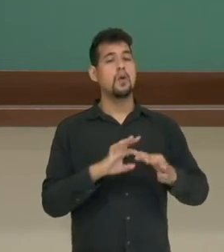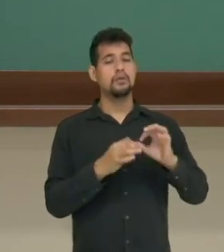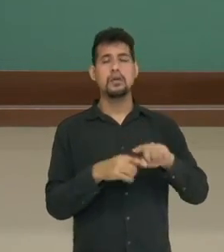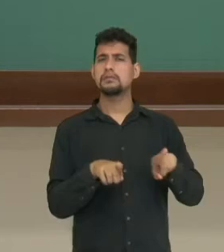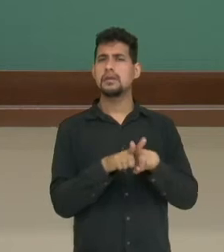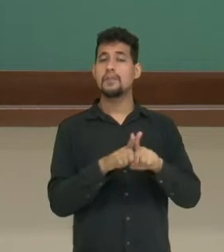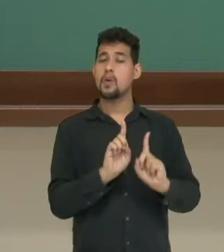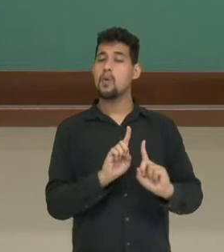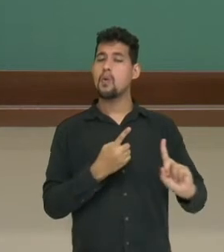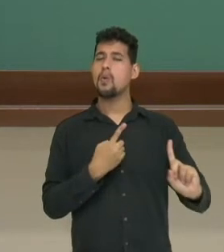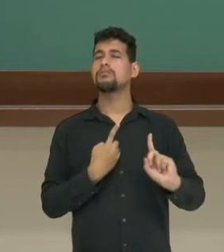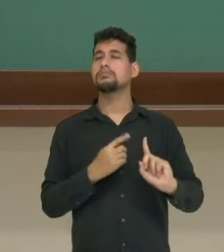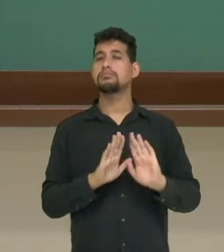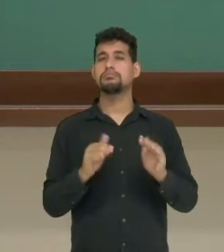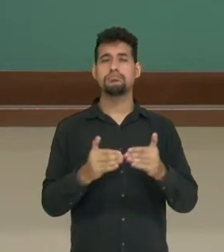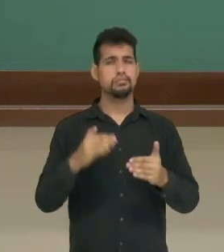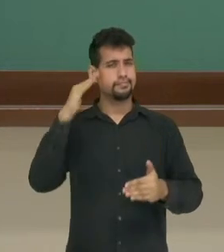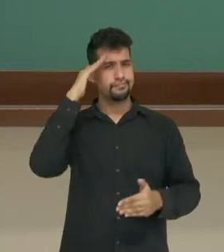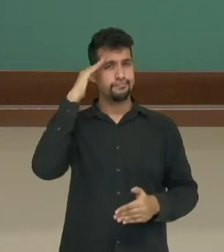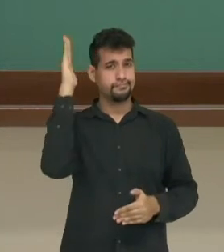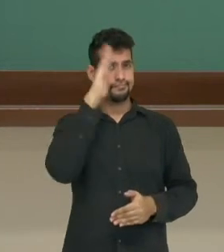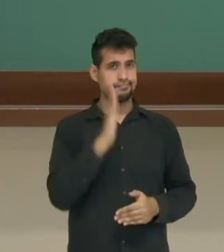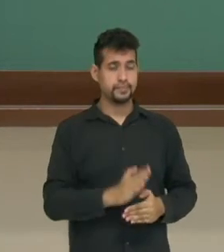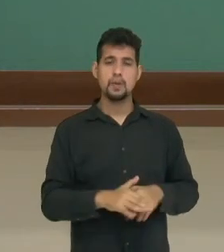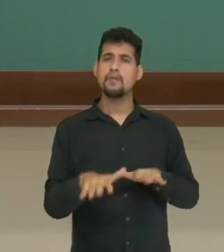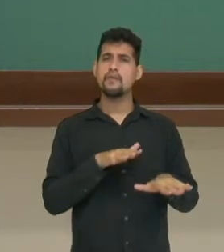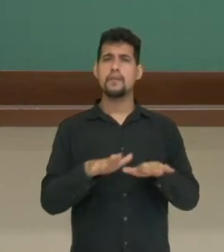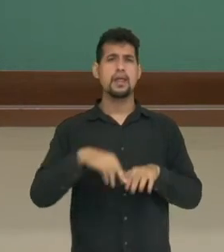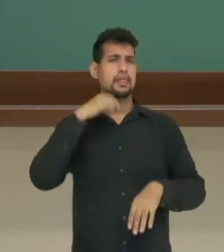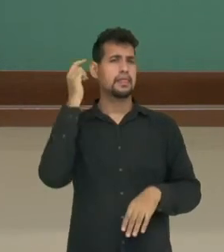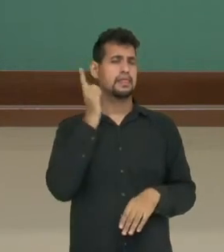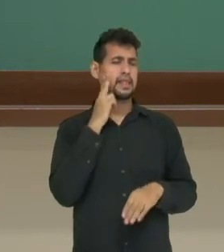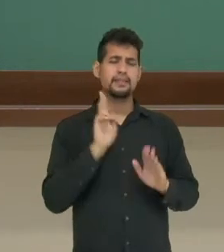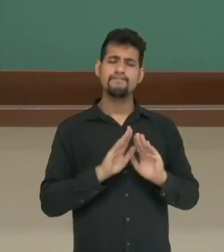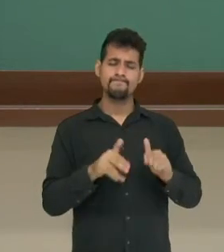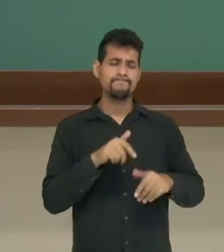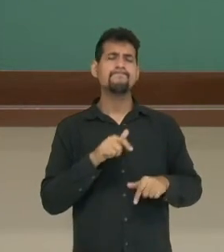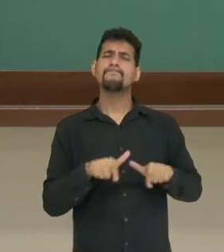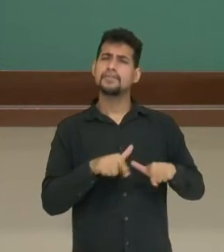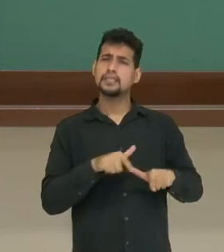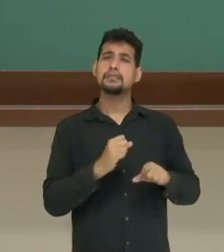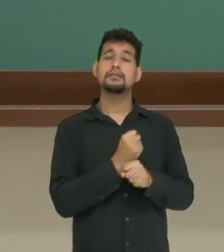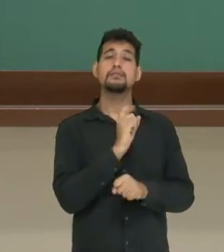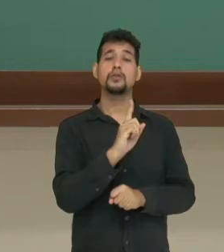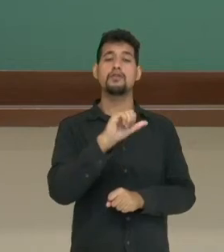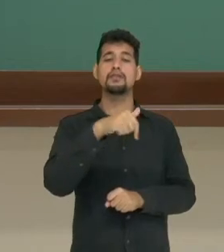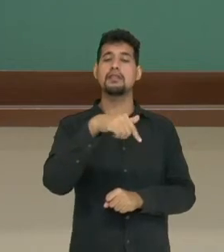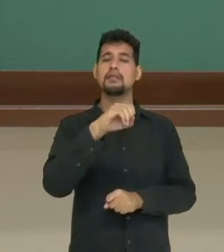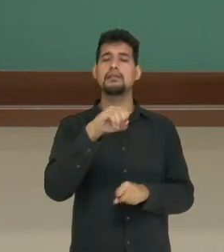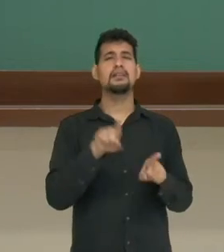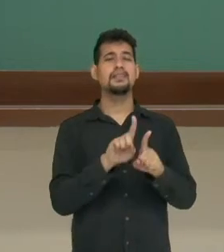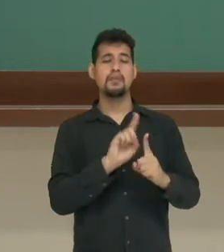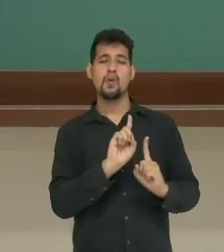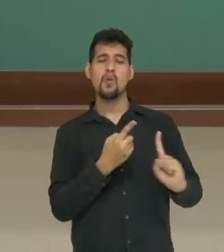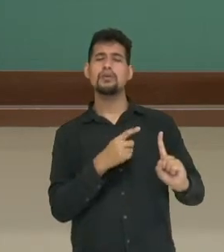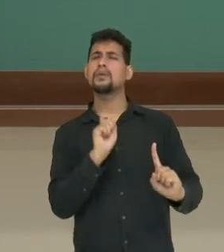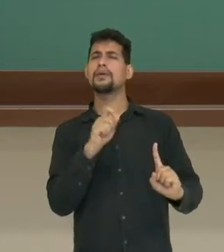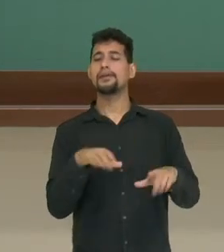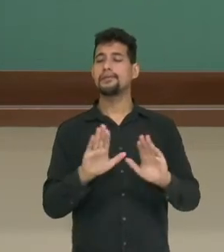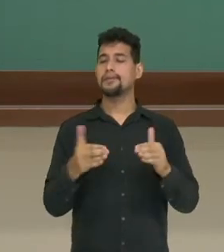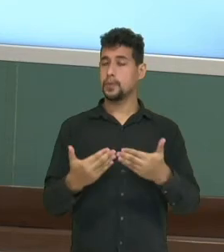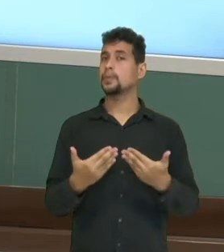ao regime militar no Brasil, o Movimento Negro Unificado, muito atuante nos anos 1970 contra o